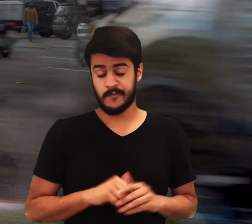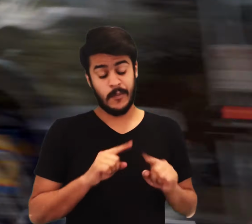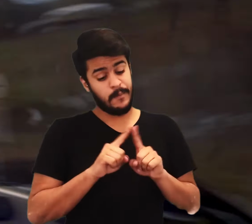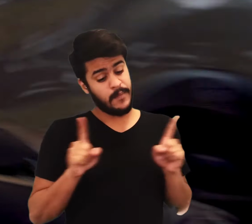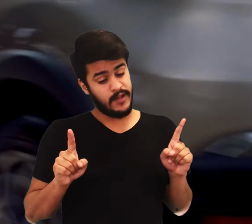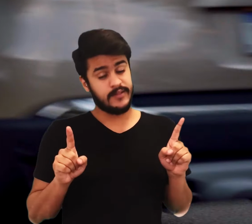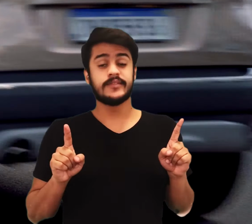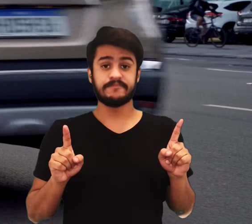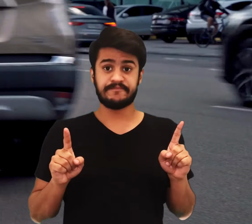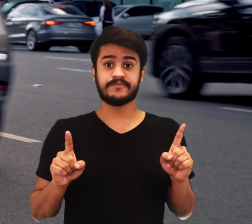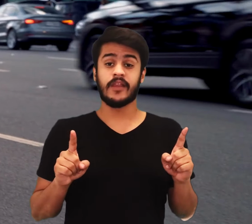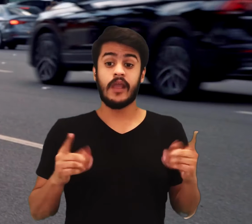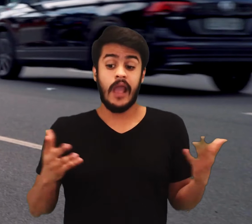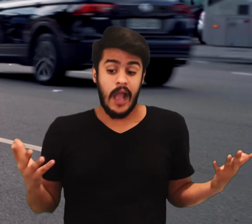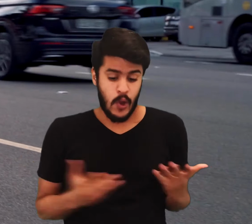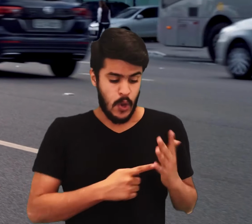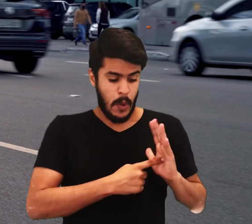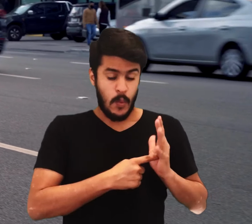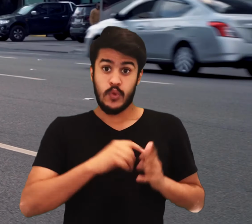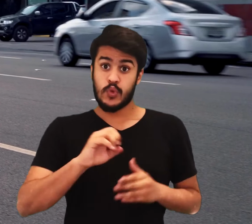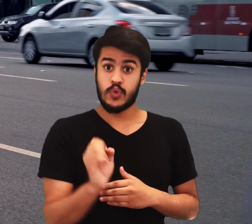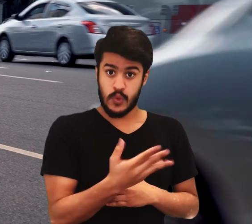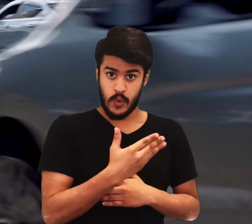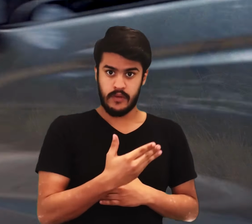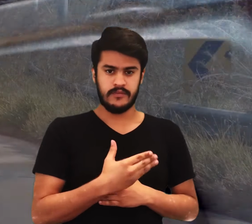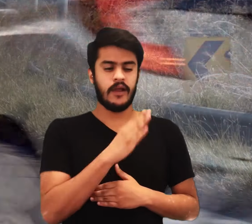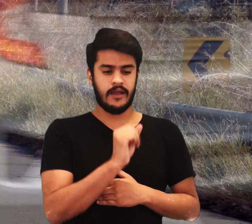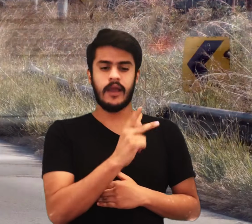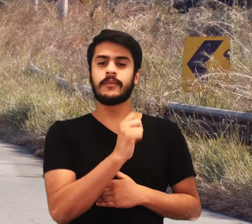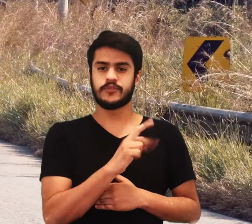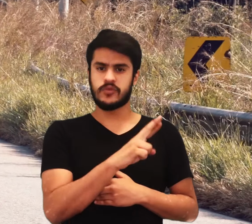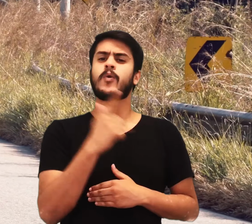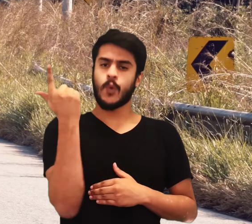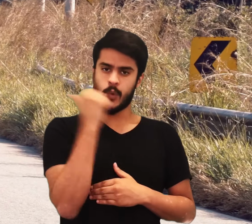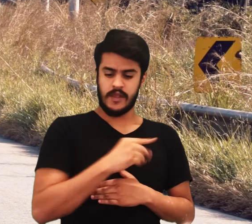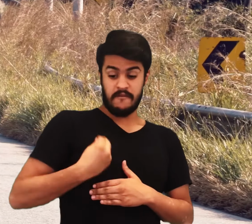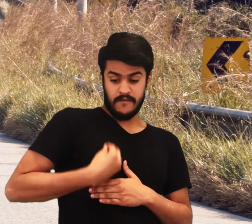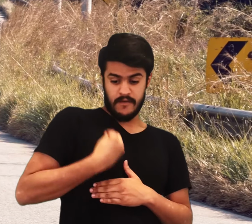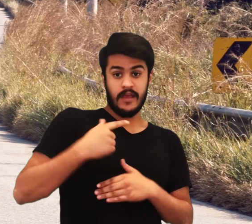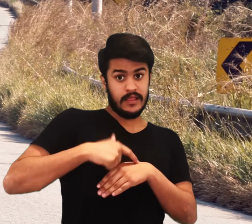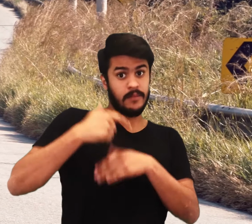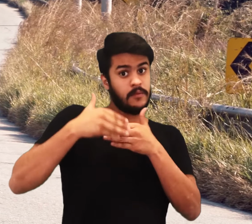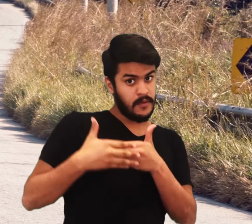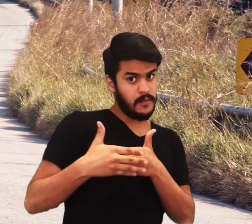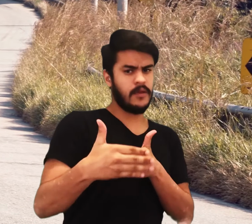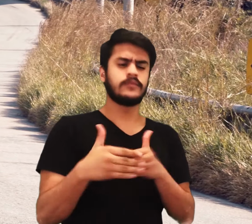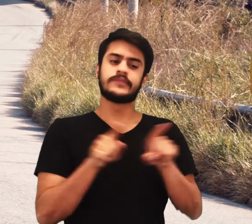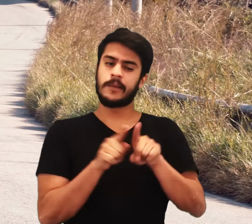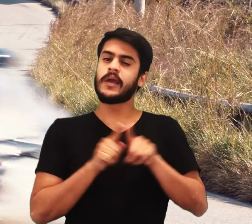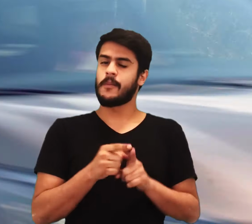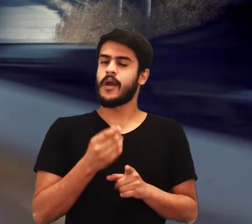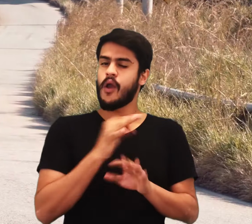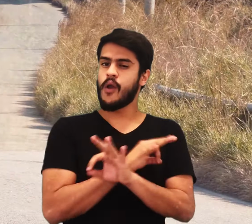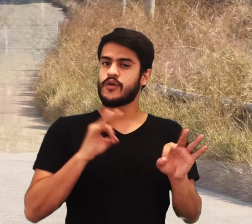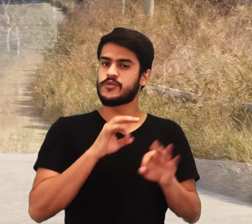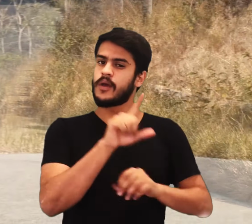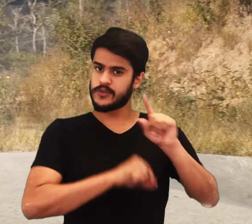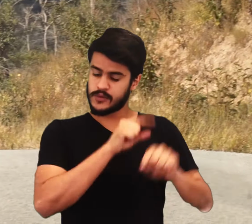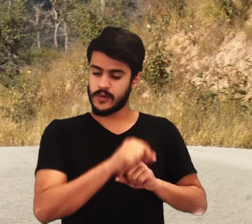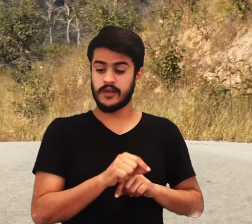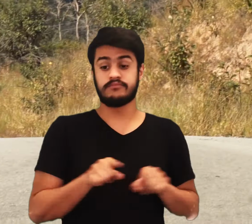mas o fato mas é o seguinte com esse novo motor o Capture ganhou não só uma sobrevida mas realmente se tornou um produto bem